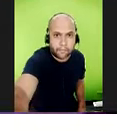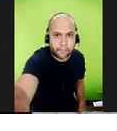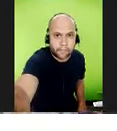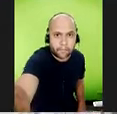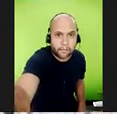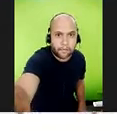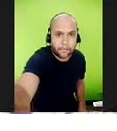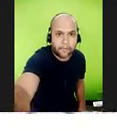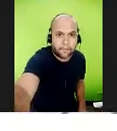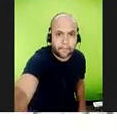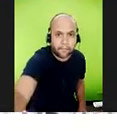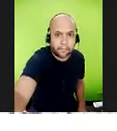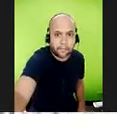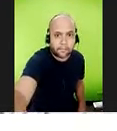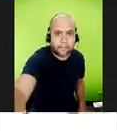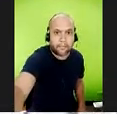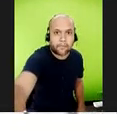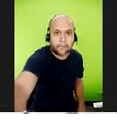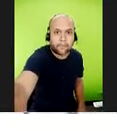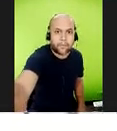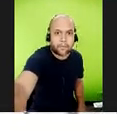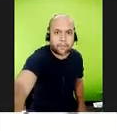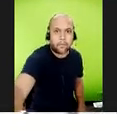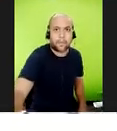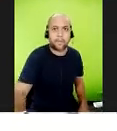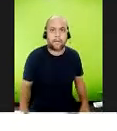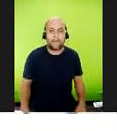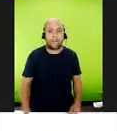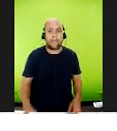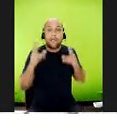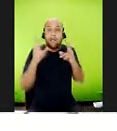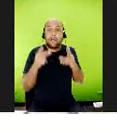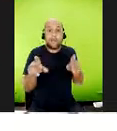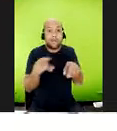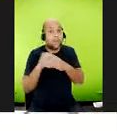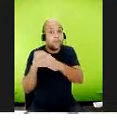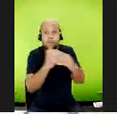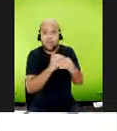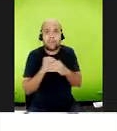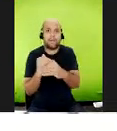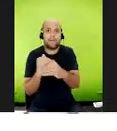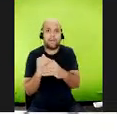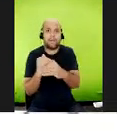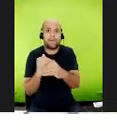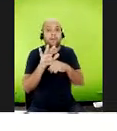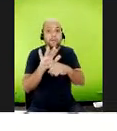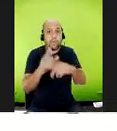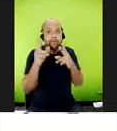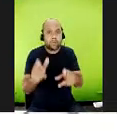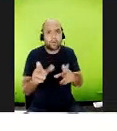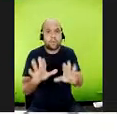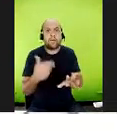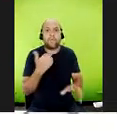você tem por exemplo tem uma figura que é papo igualdade é isso do tudo igual para todo mundo mas não posso